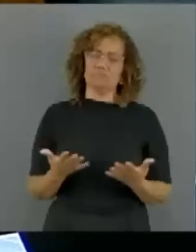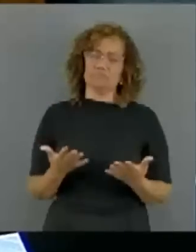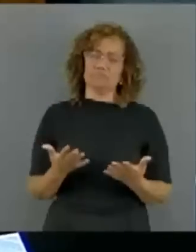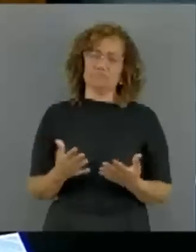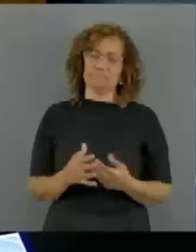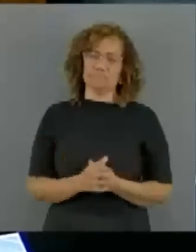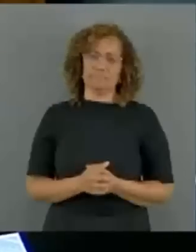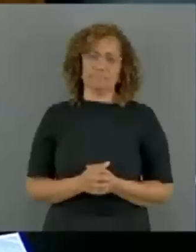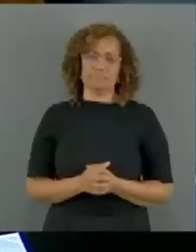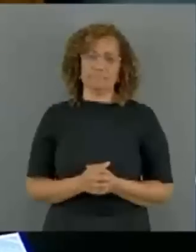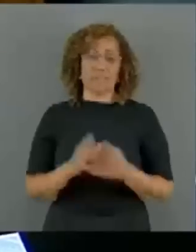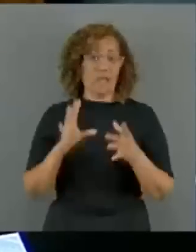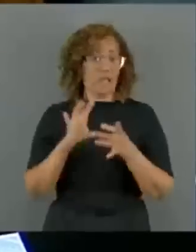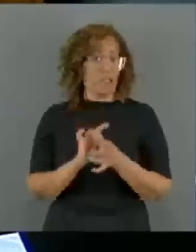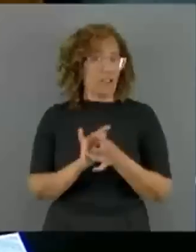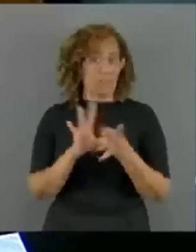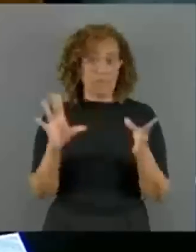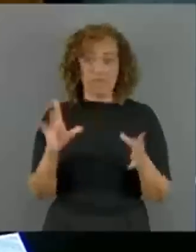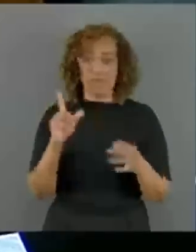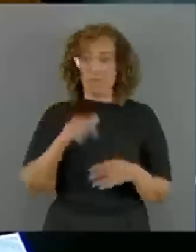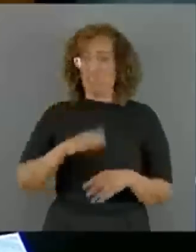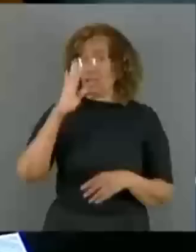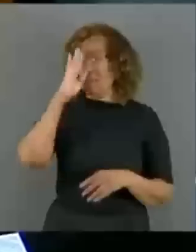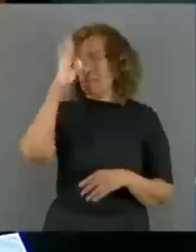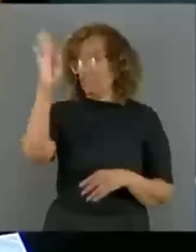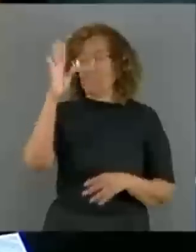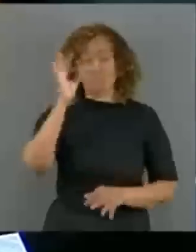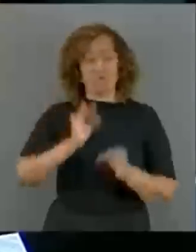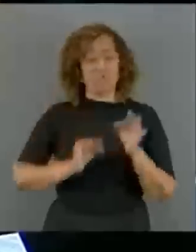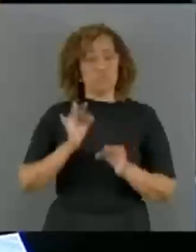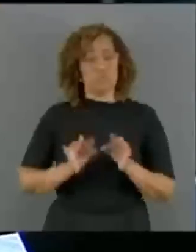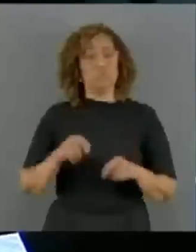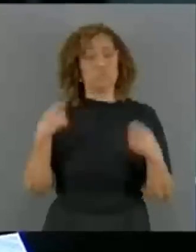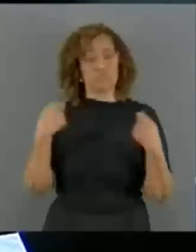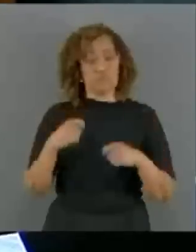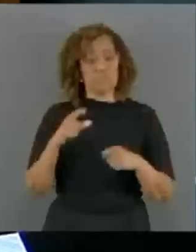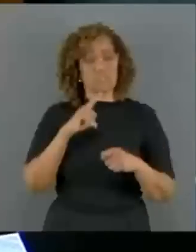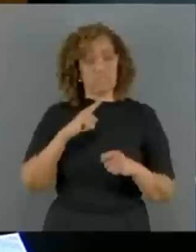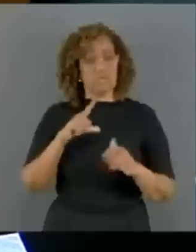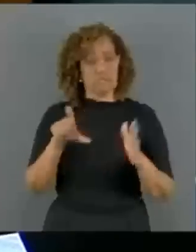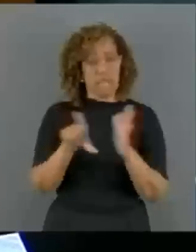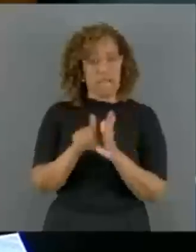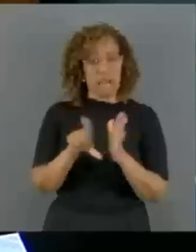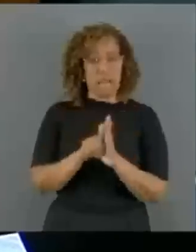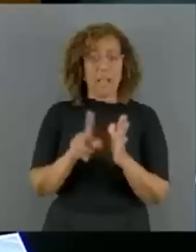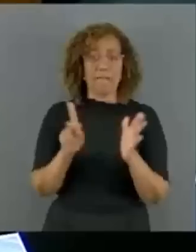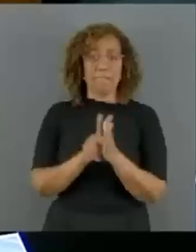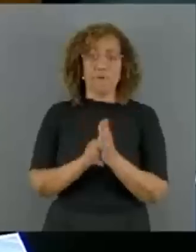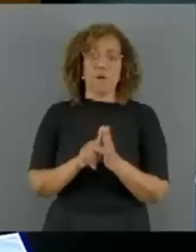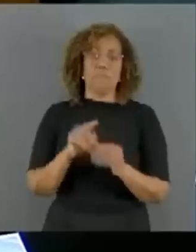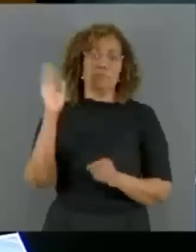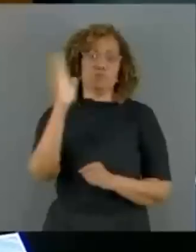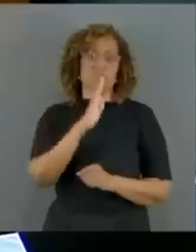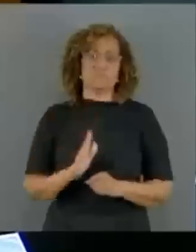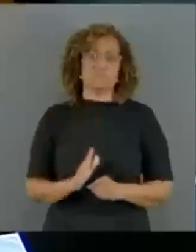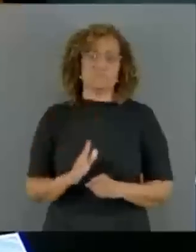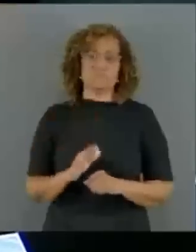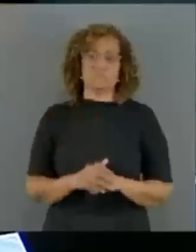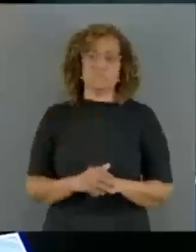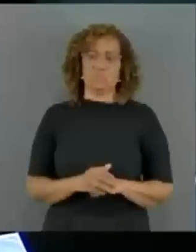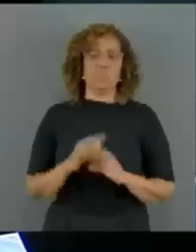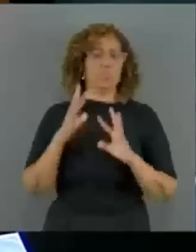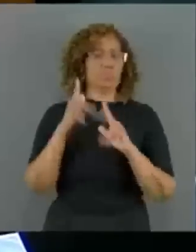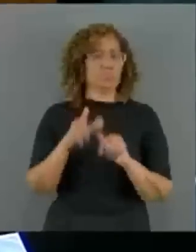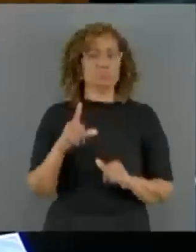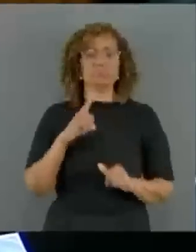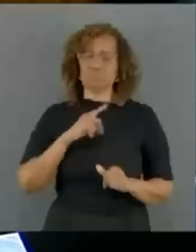a liberdade é um dos principais bens jurídicos que tem que ser tutelado pelo Estado brasileiro. Tudo tem uma razão de